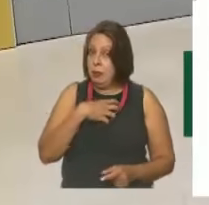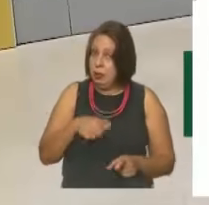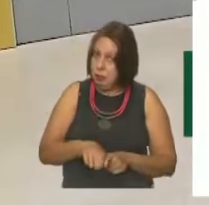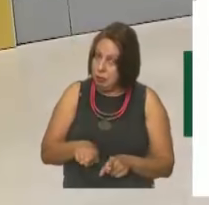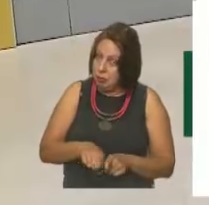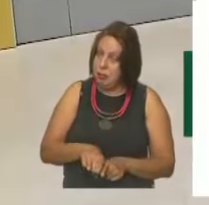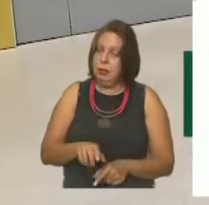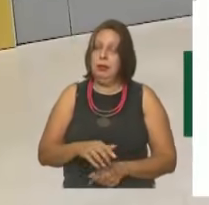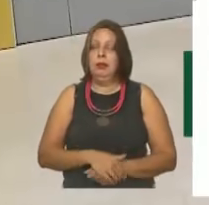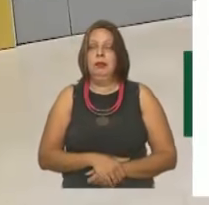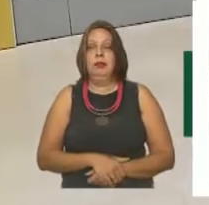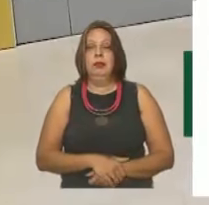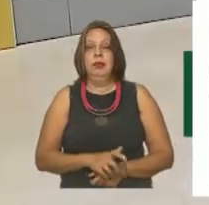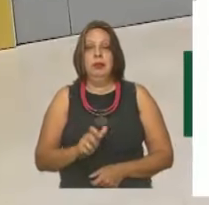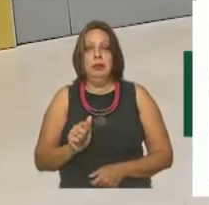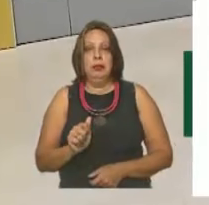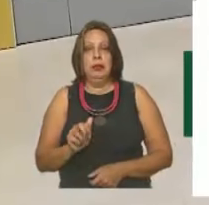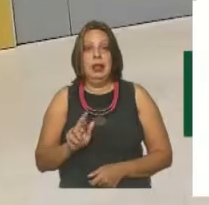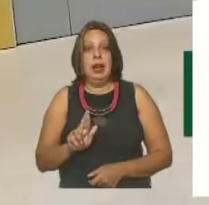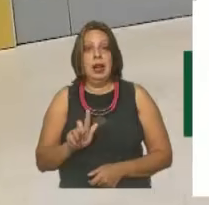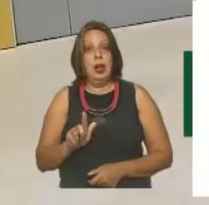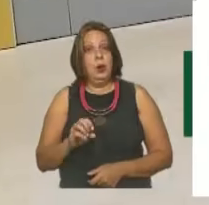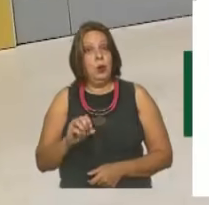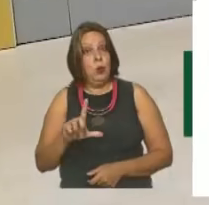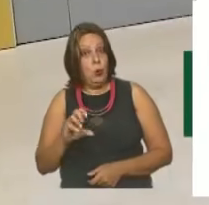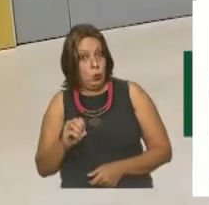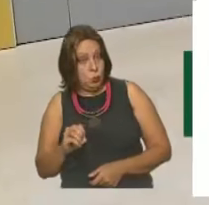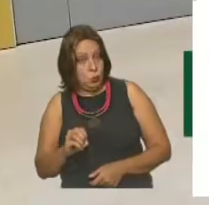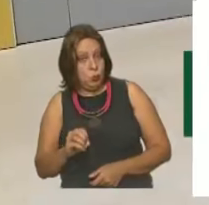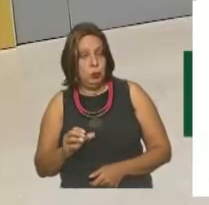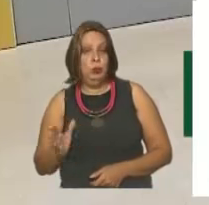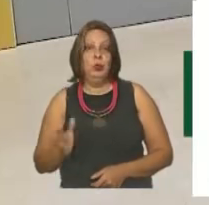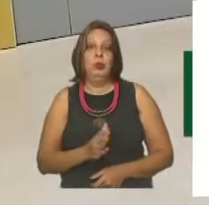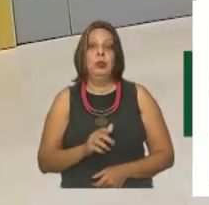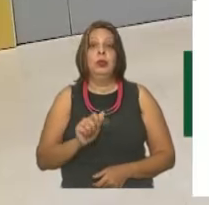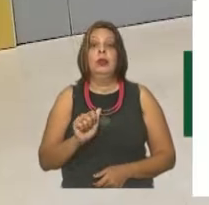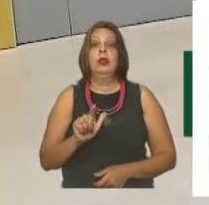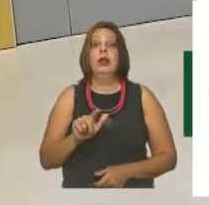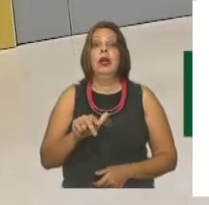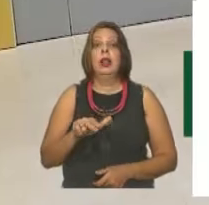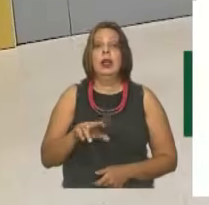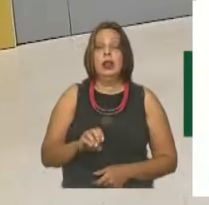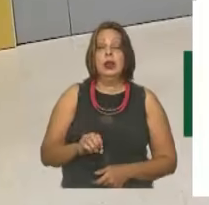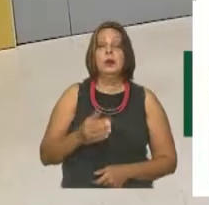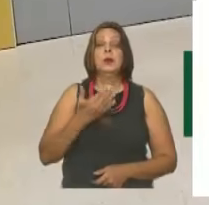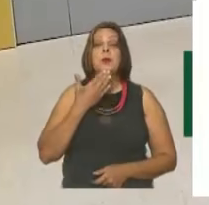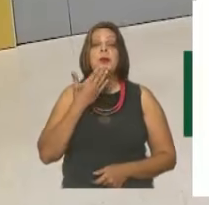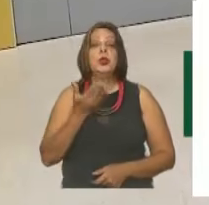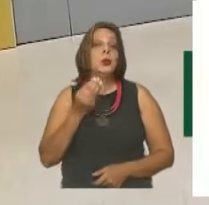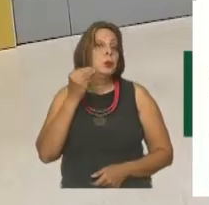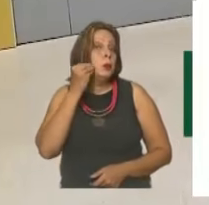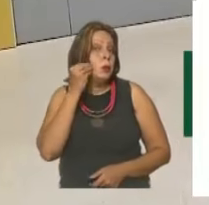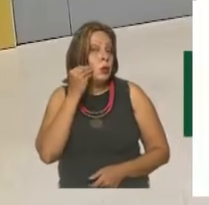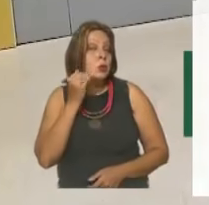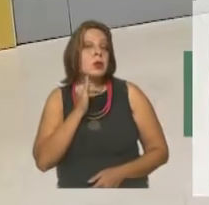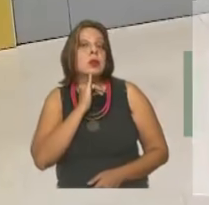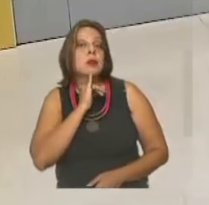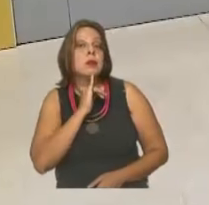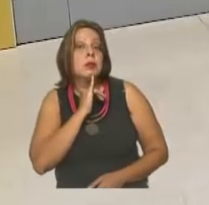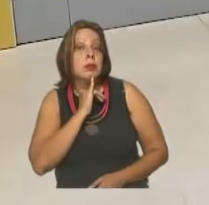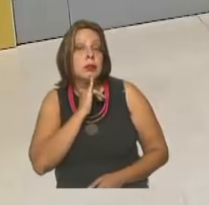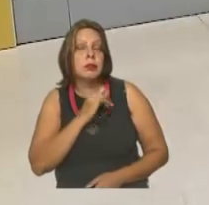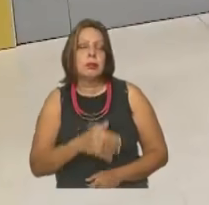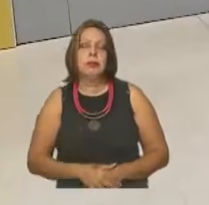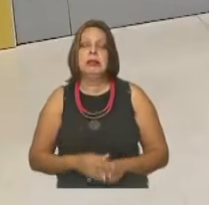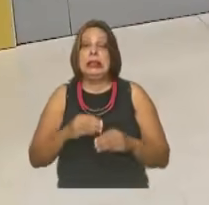acompanhando o Caju Cap, Argolo Arthur. A Aline tá pedindo um beijo lá pra ela em Itabaiana, Júnior.